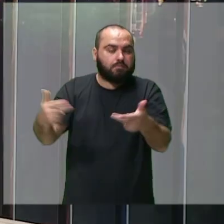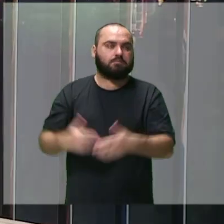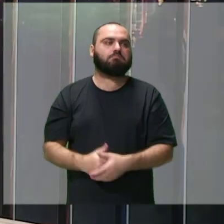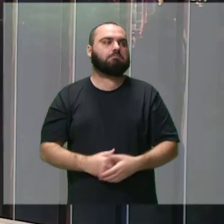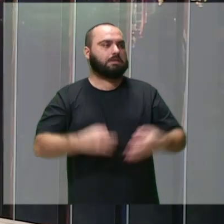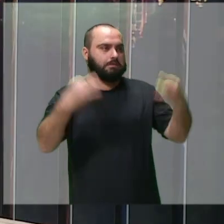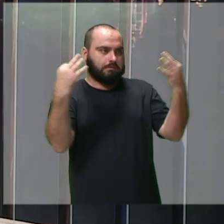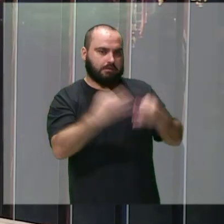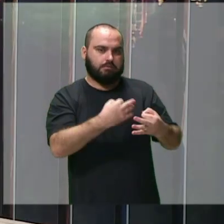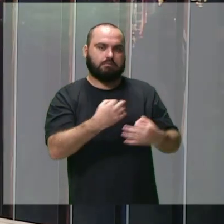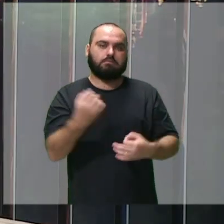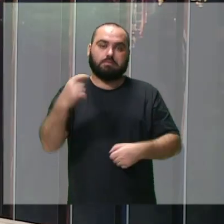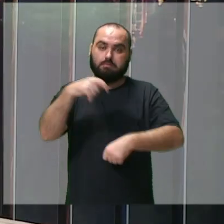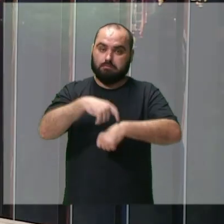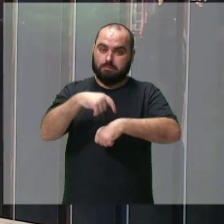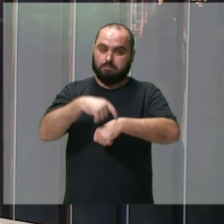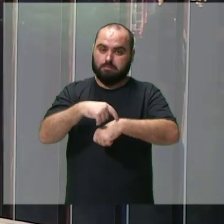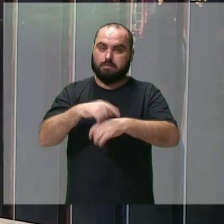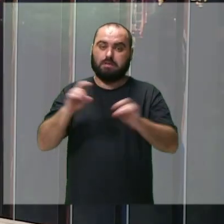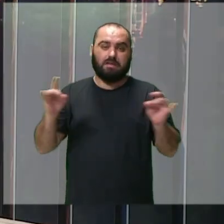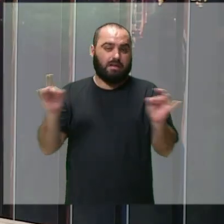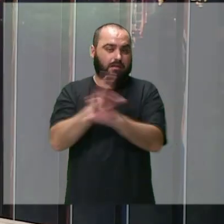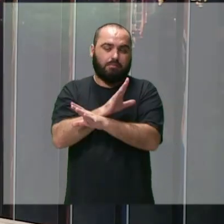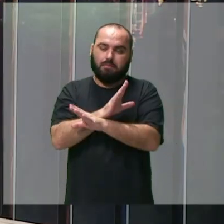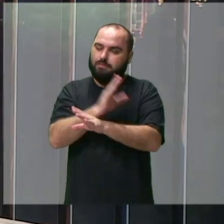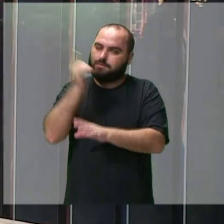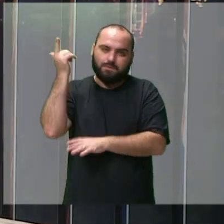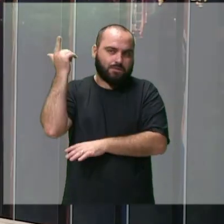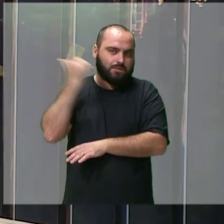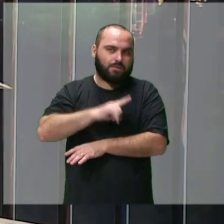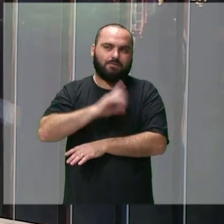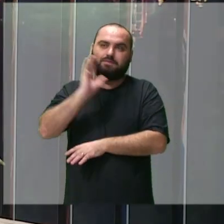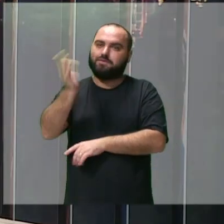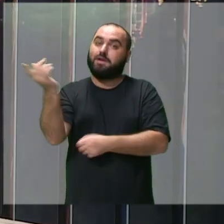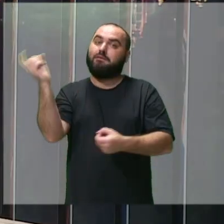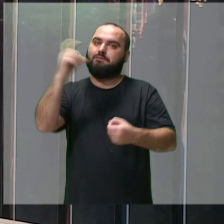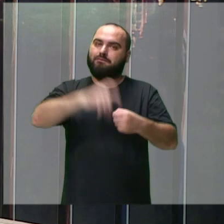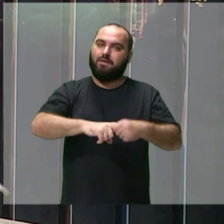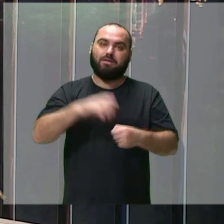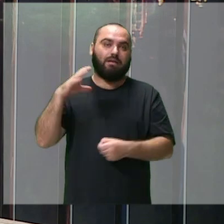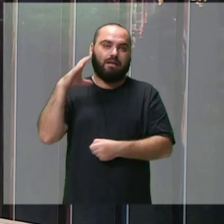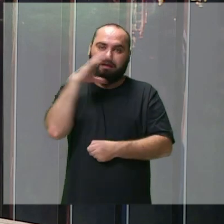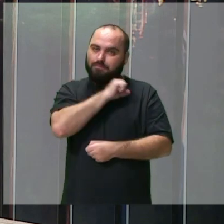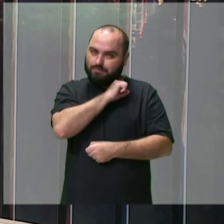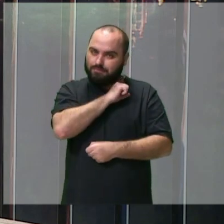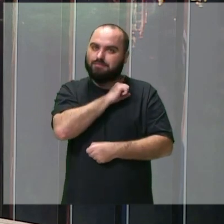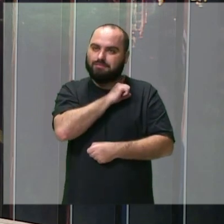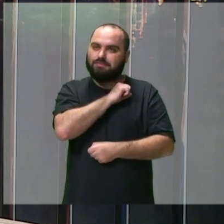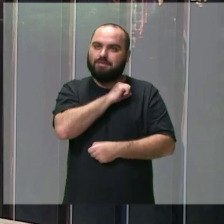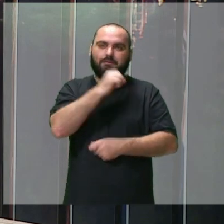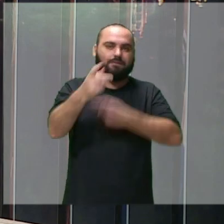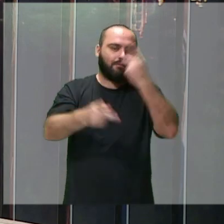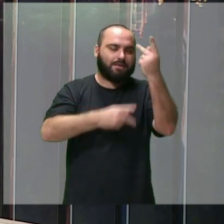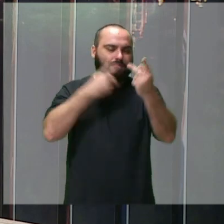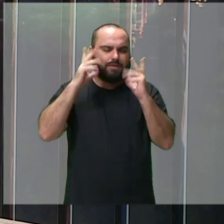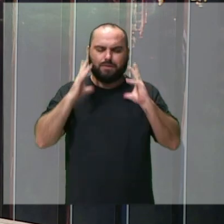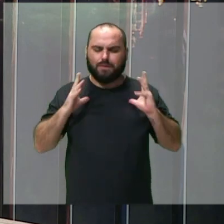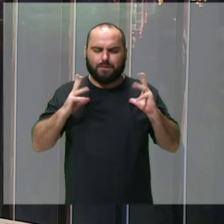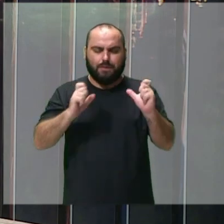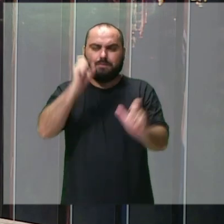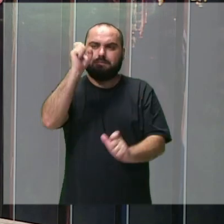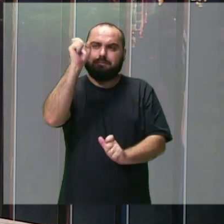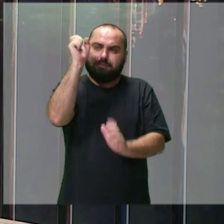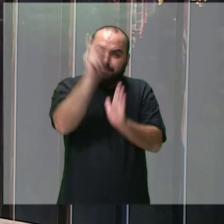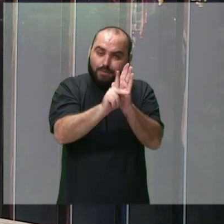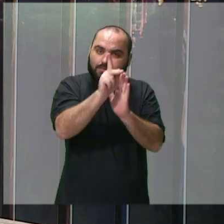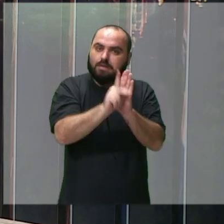certeza. Agora, por esse bloco, a gente até já estourou o nosso tempo, mas daqui um pouquinho a gente fala mais a respeito de todos esses projetos e o